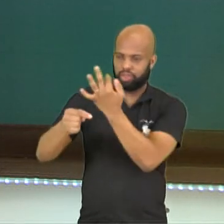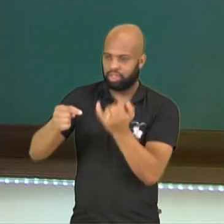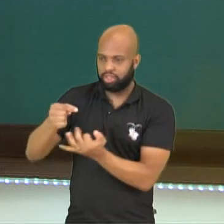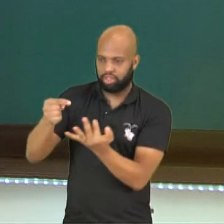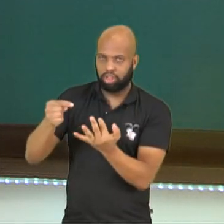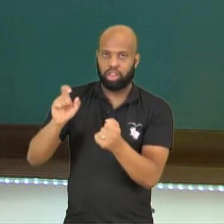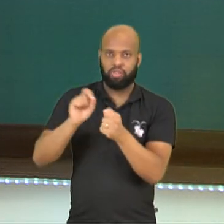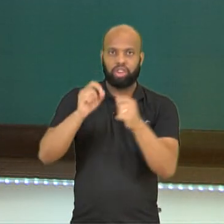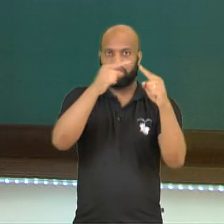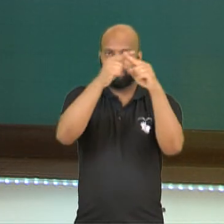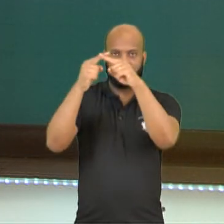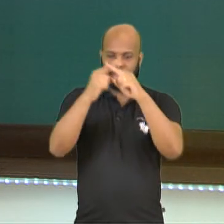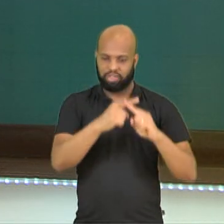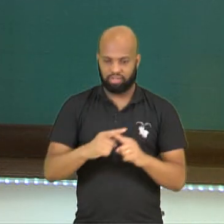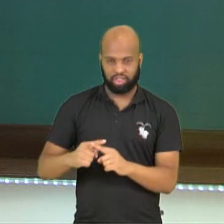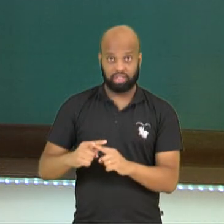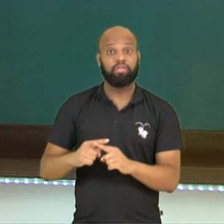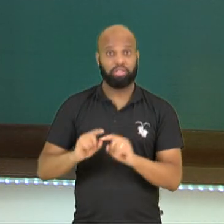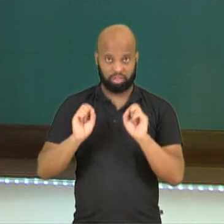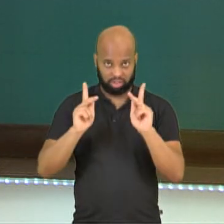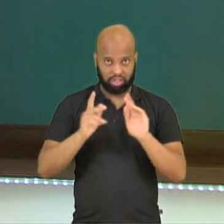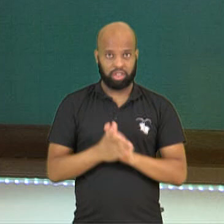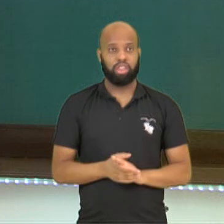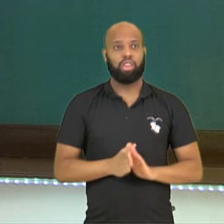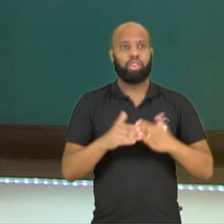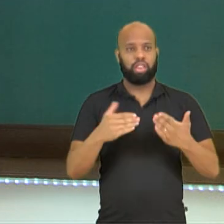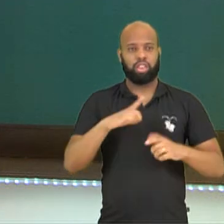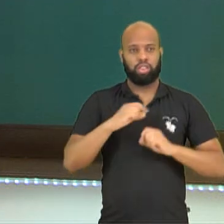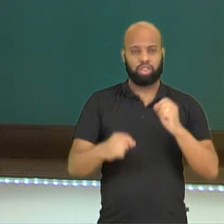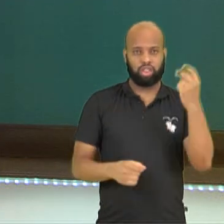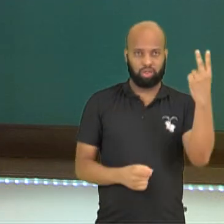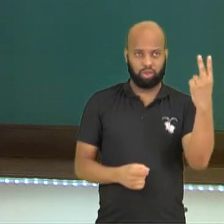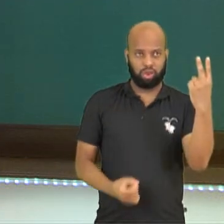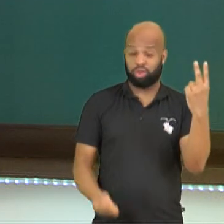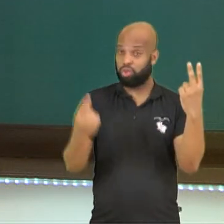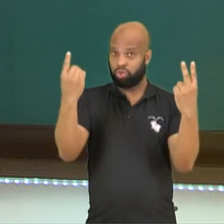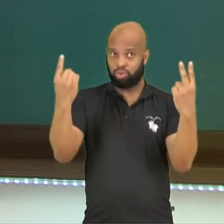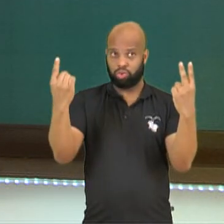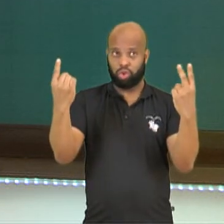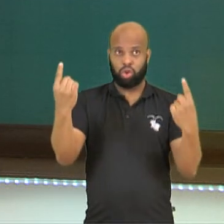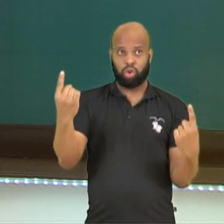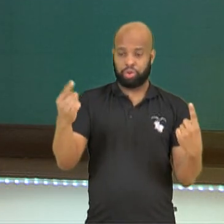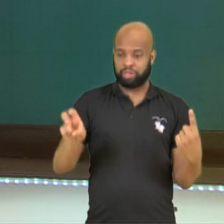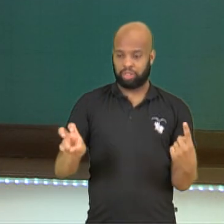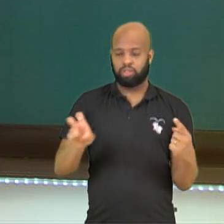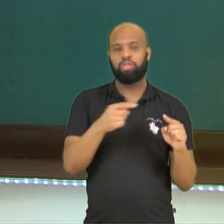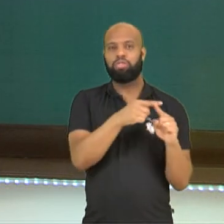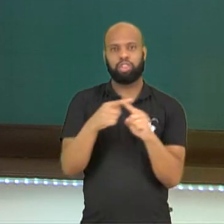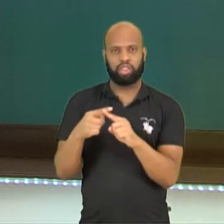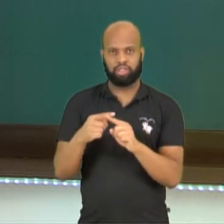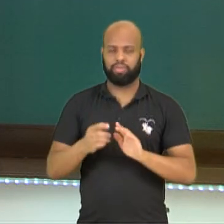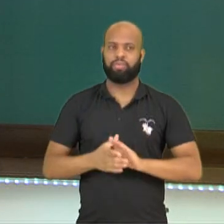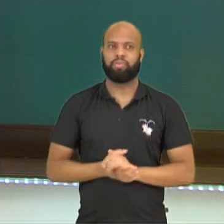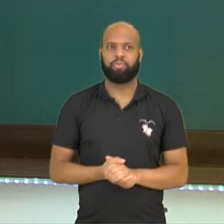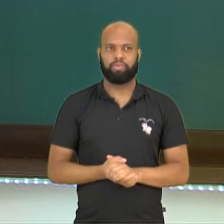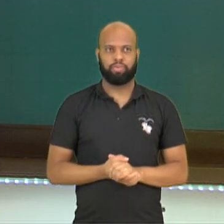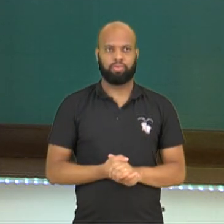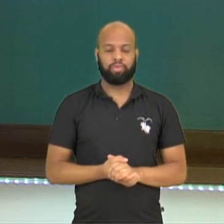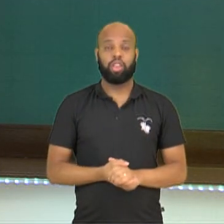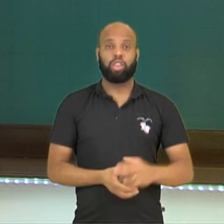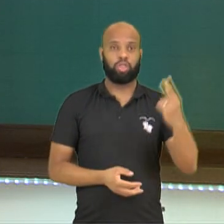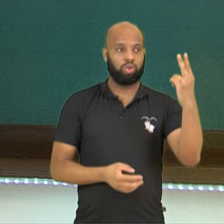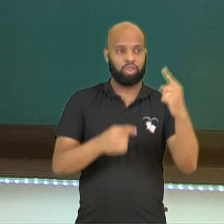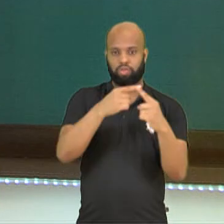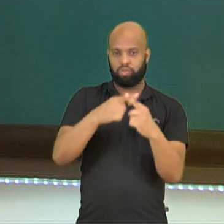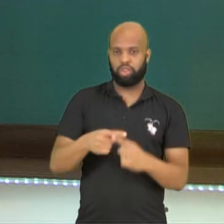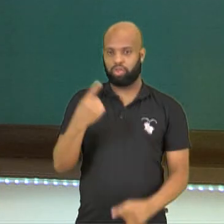com de baixo, põe embaixo, ok? Ou seja, numerador e denominador. Então, o 2 é numerador, então ele multiplica o 1.